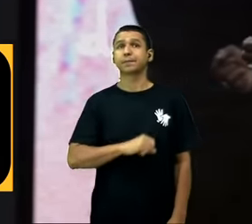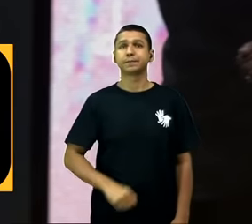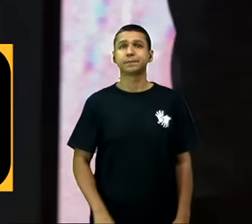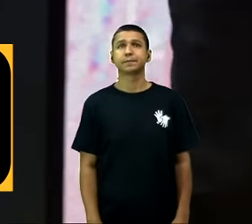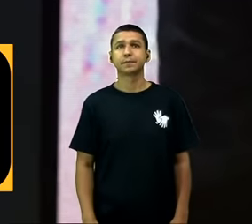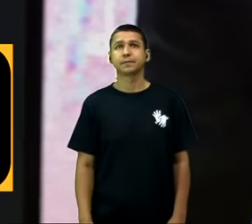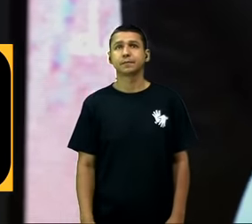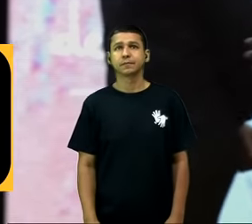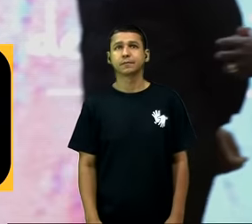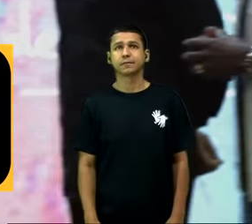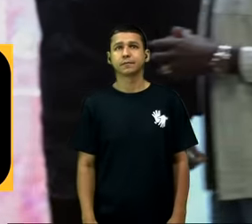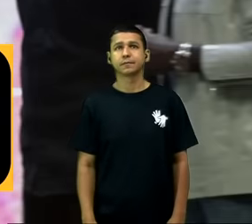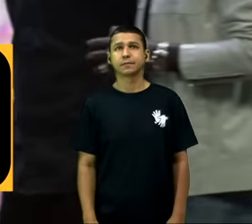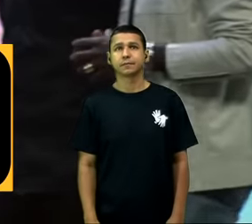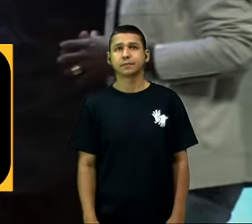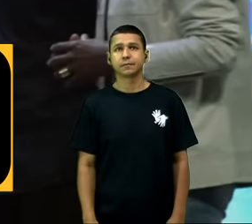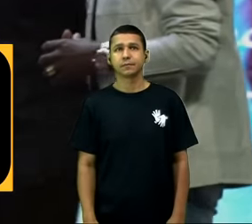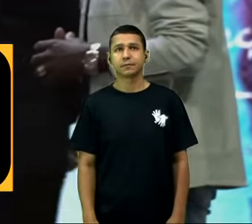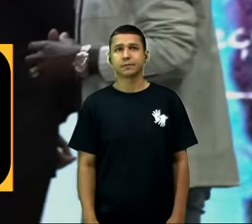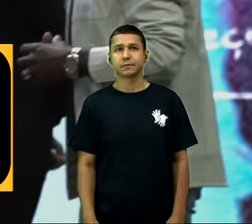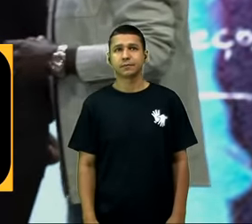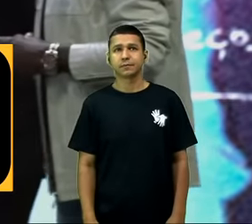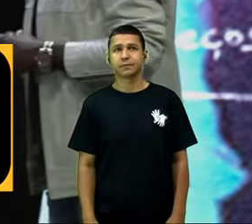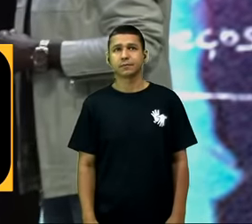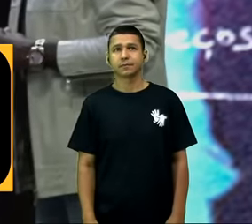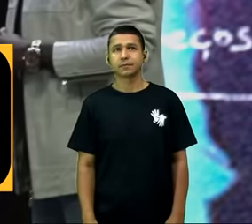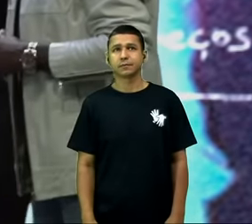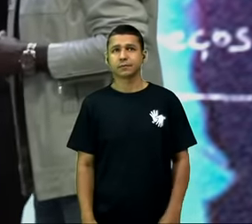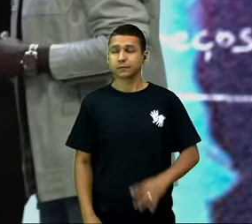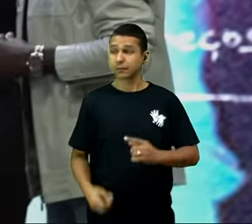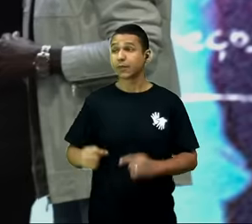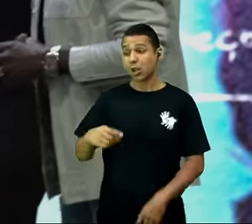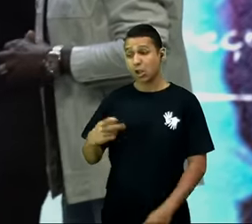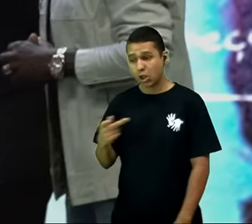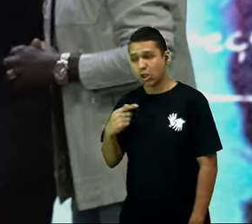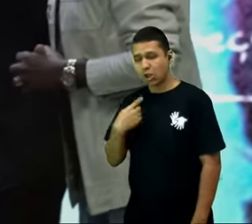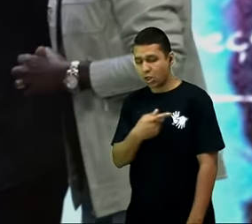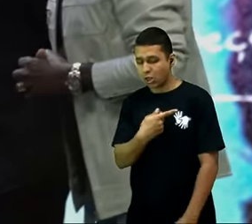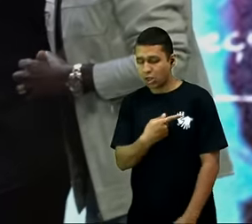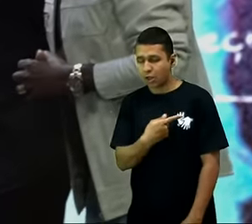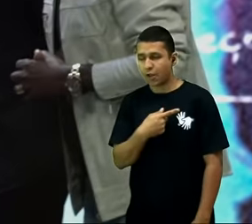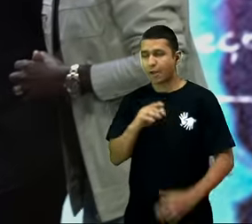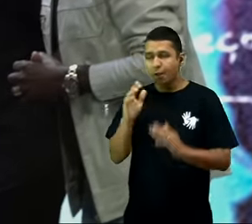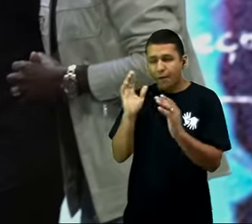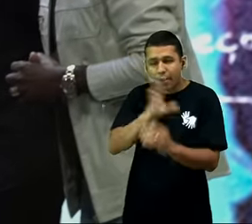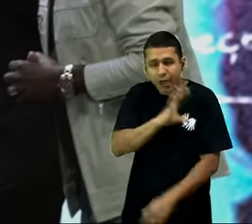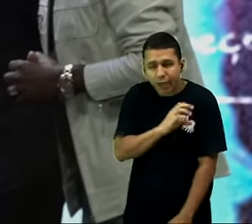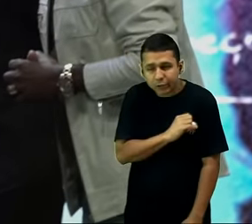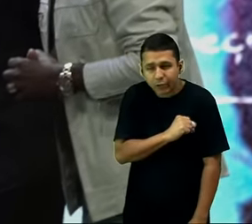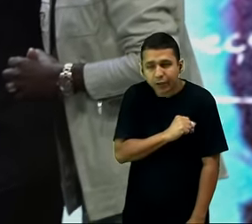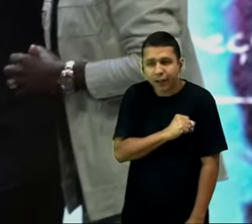Eu sei como é que eu faço para tocar o coração dele. A gente vai adorar.